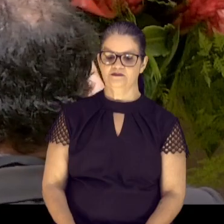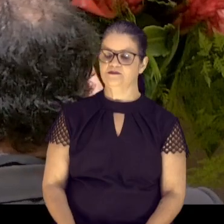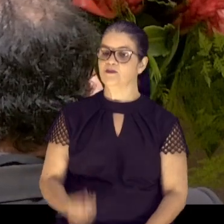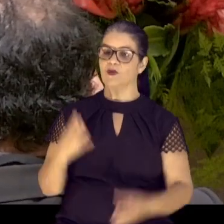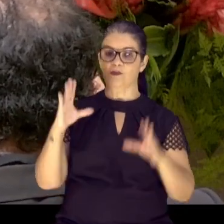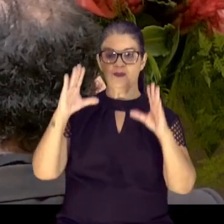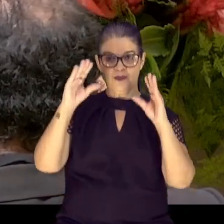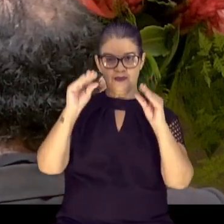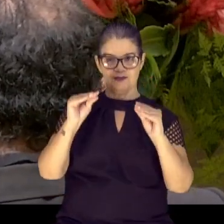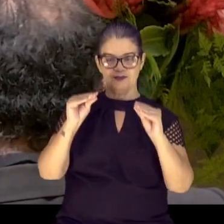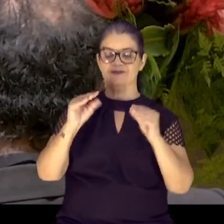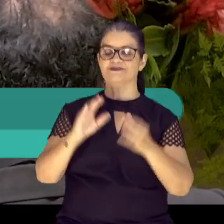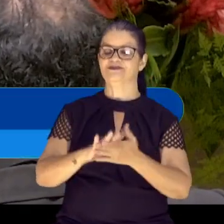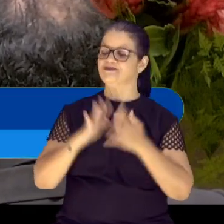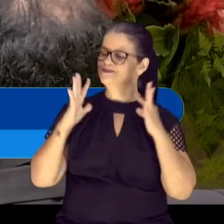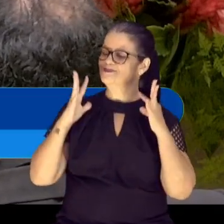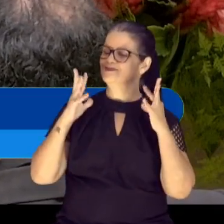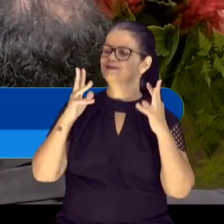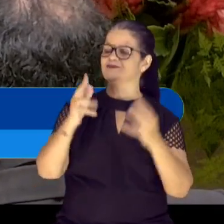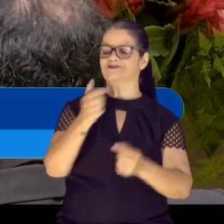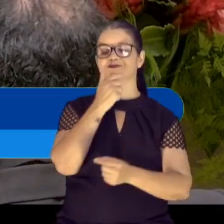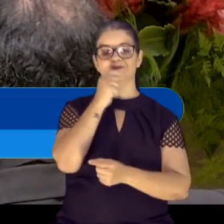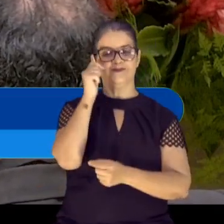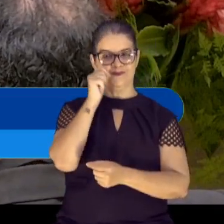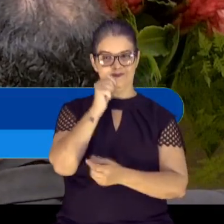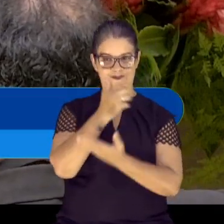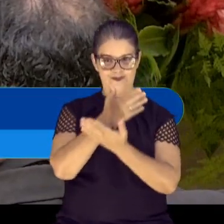Boa noite a todas e a todos.